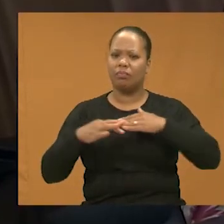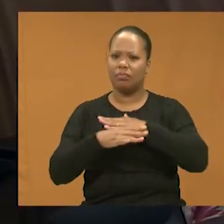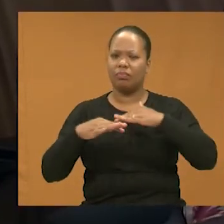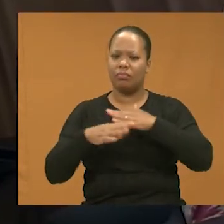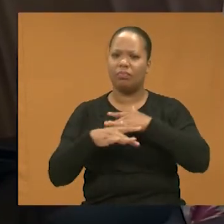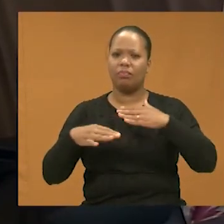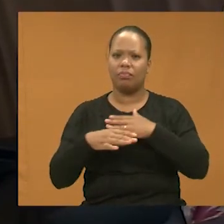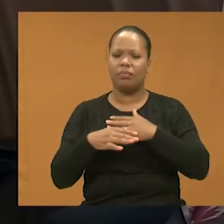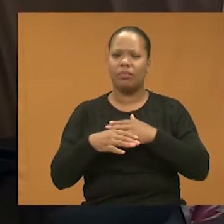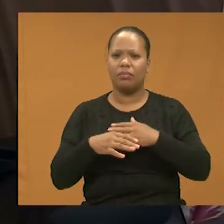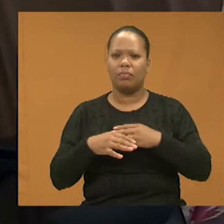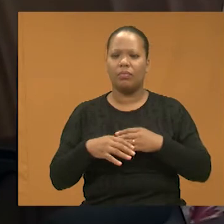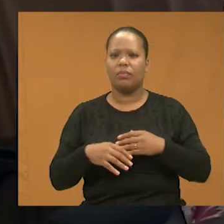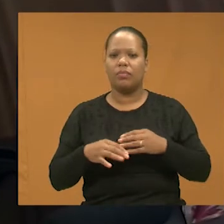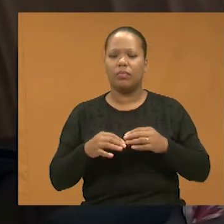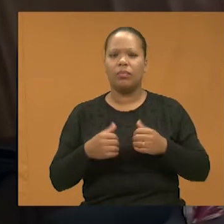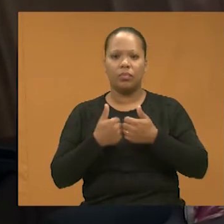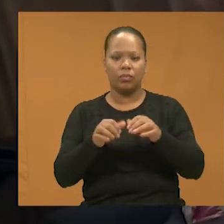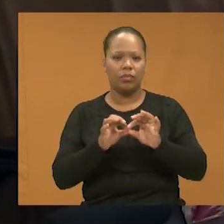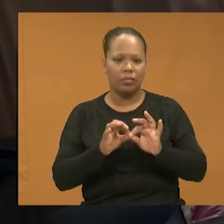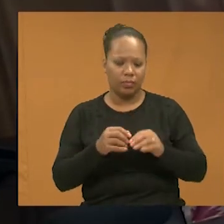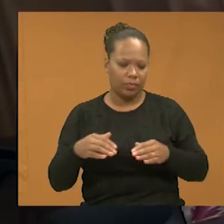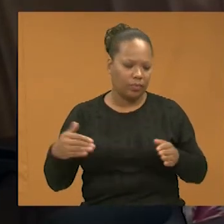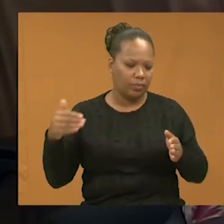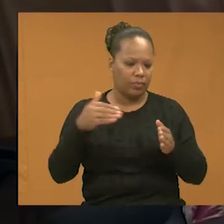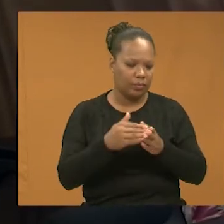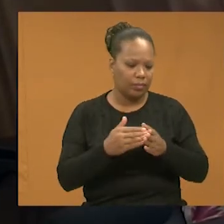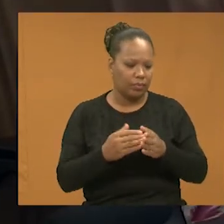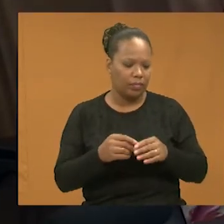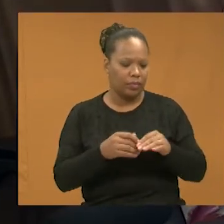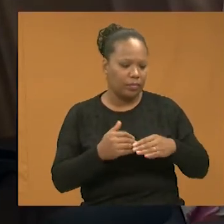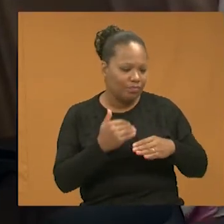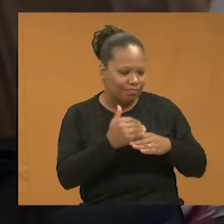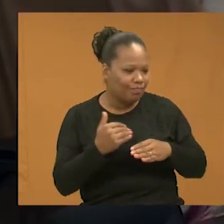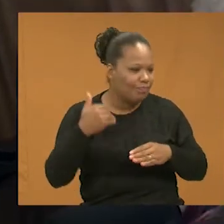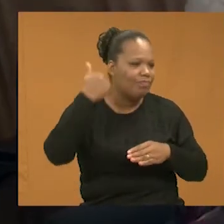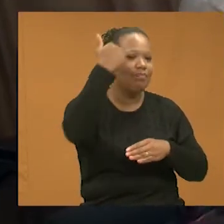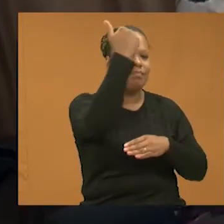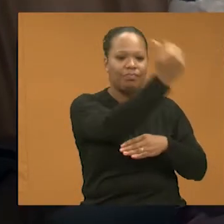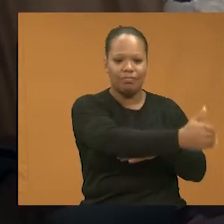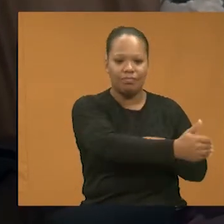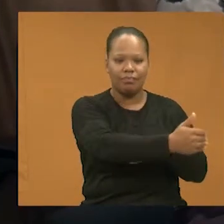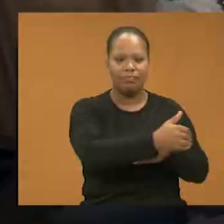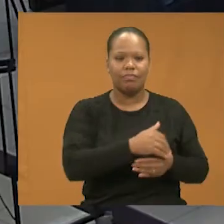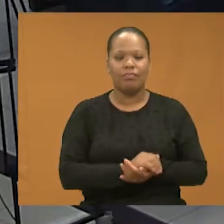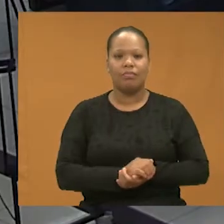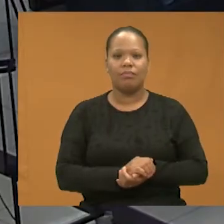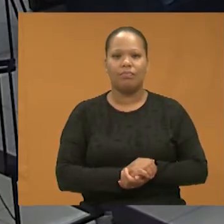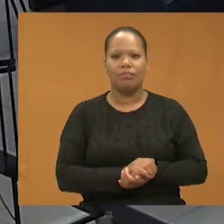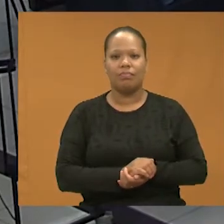a linha, só vai esticar o trajeto do ônibus. Eu acho que é fácil de atender a comunidade. Senhor